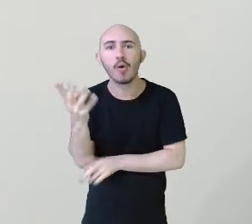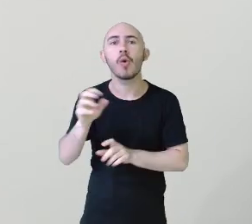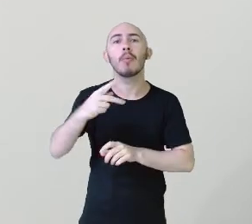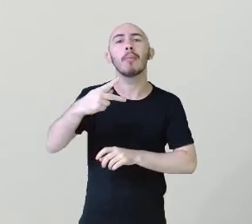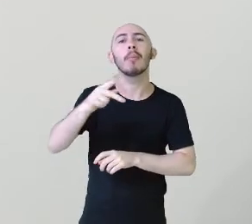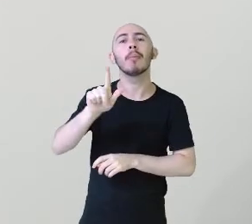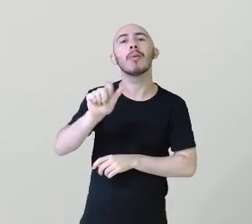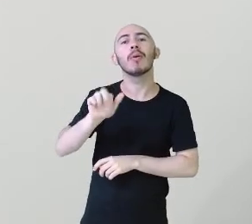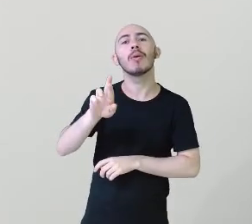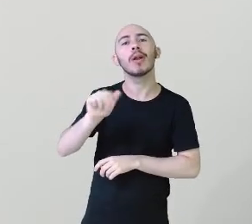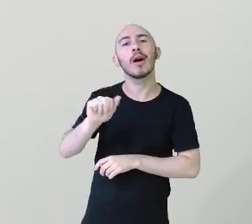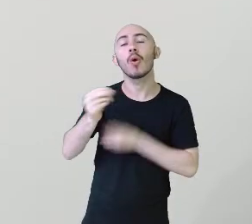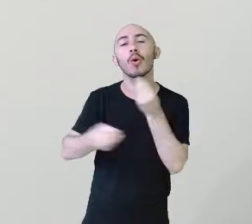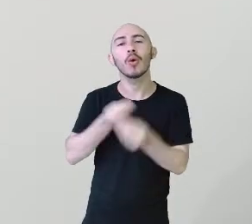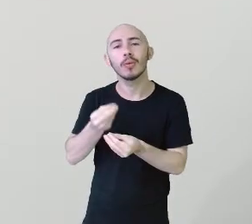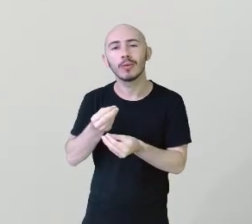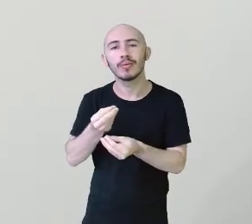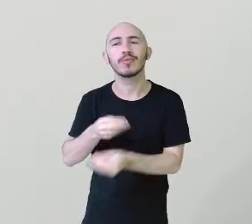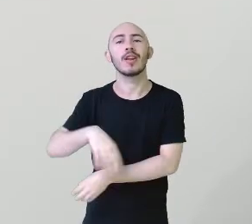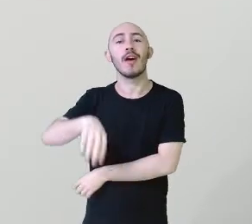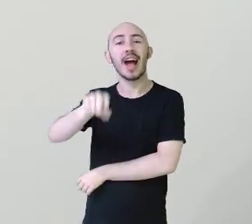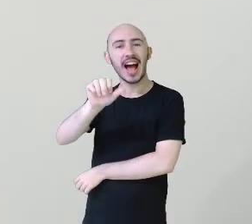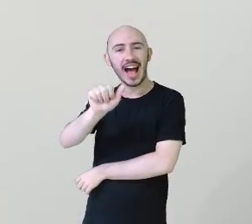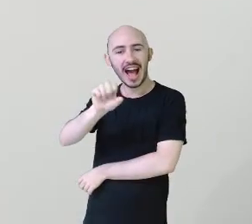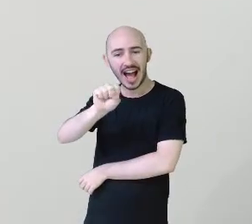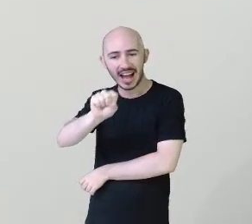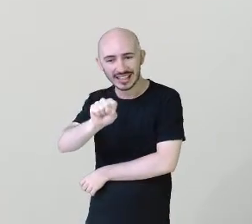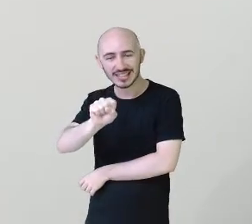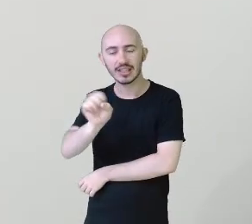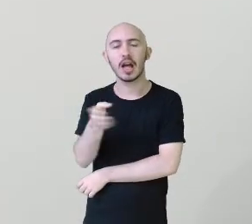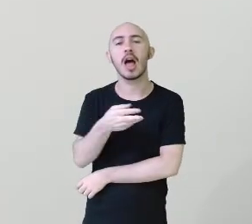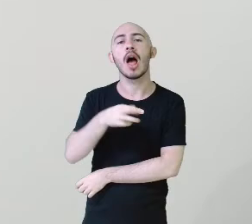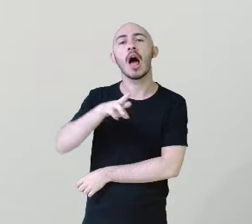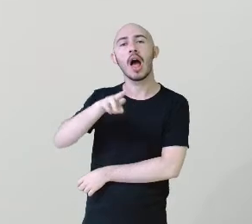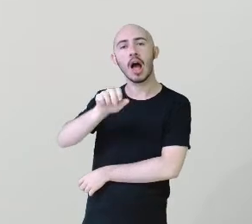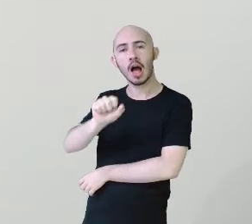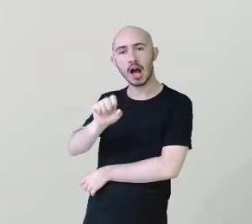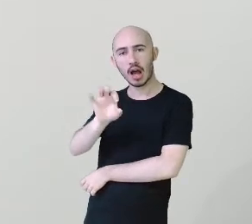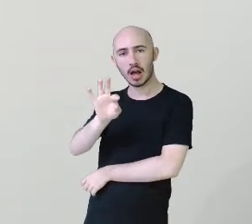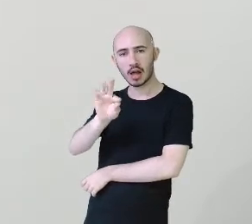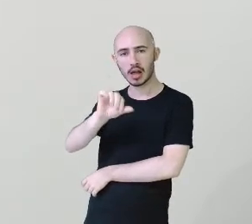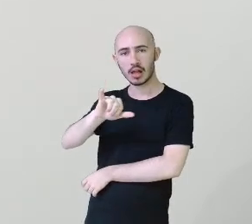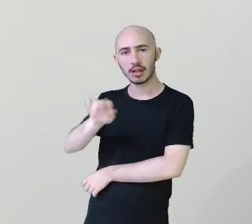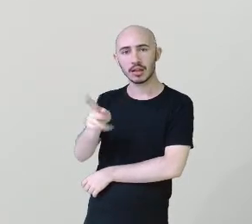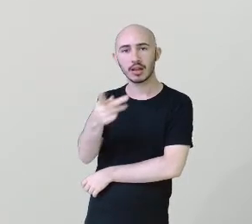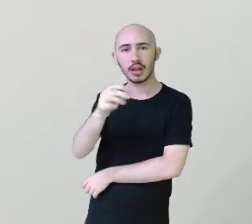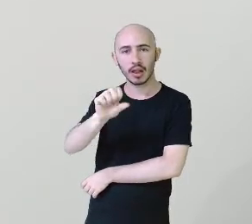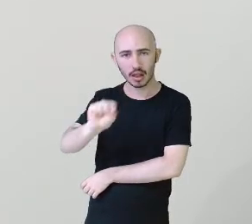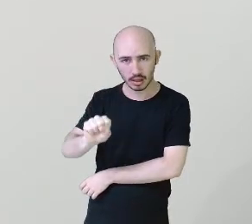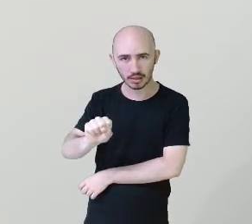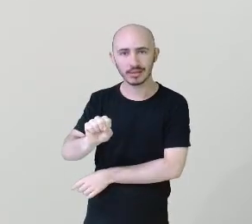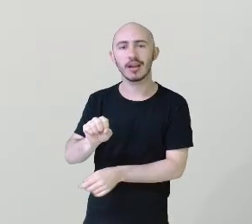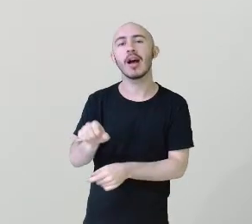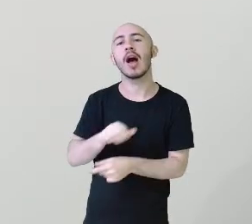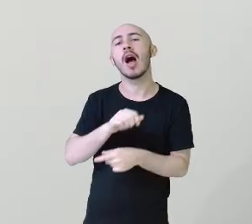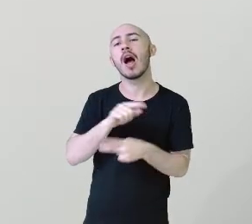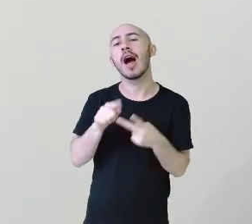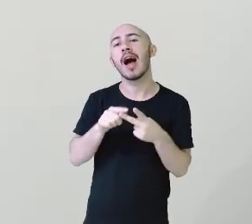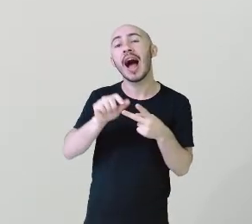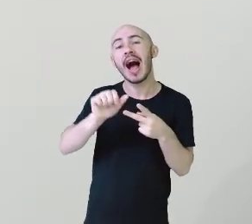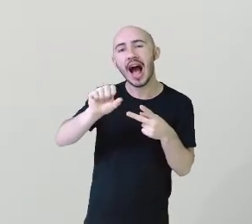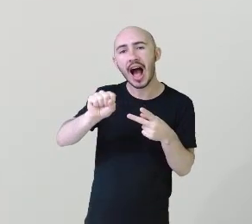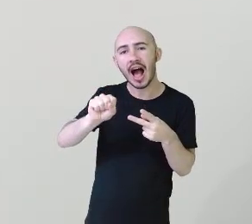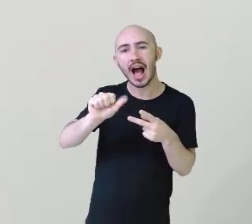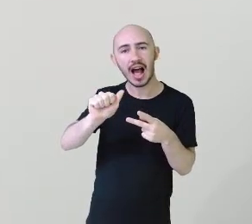os termos que acompanham o substantivo e fazer essa flexão, nessa concordância em relação ao